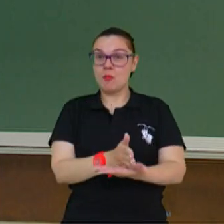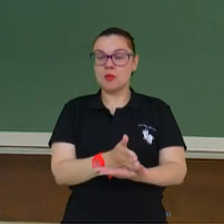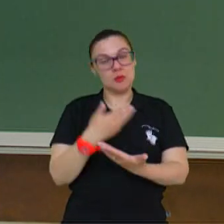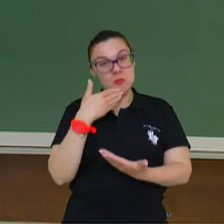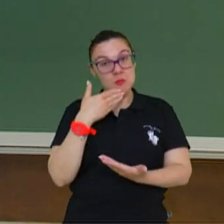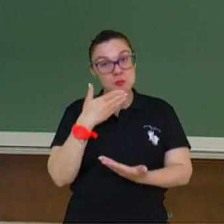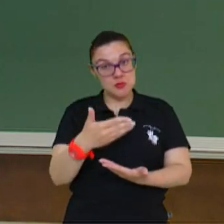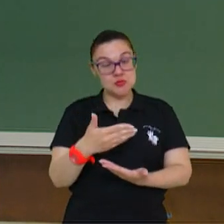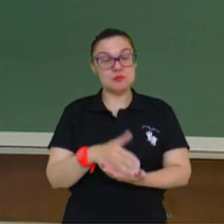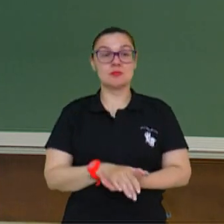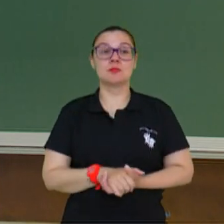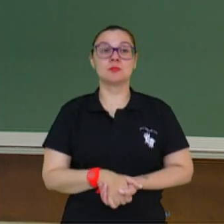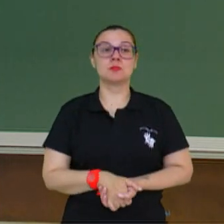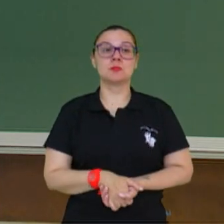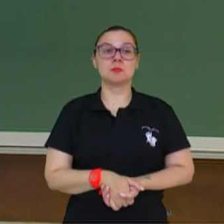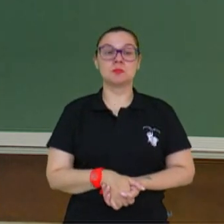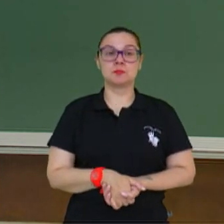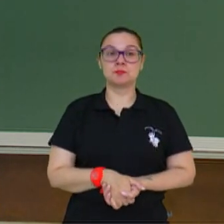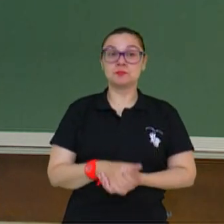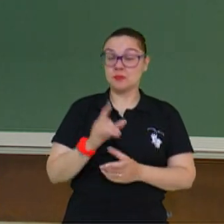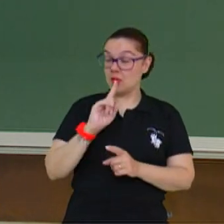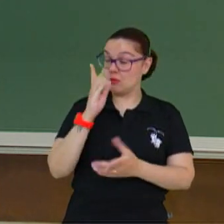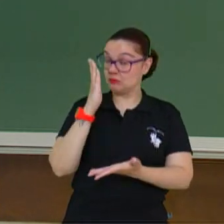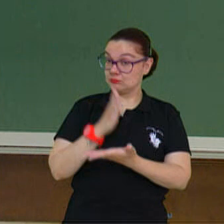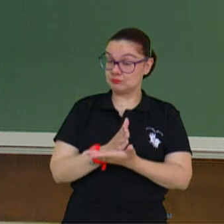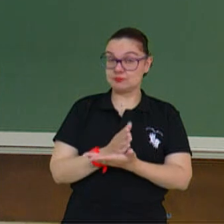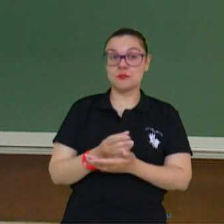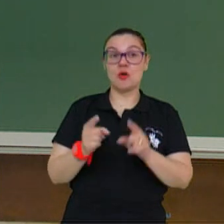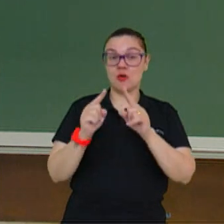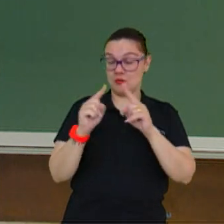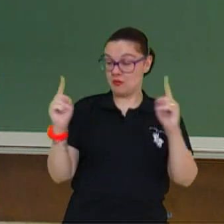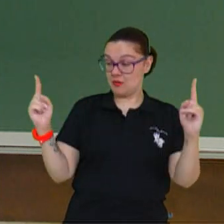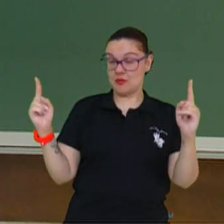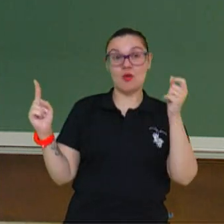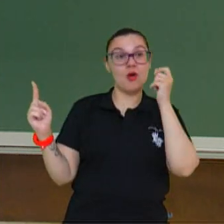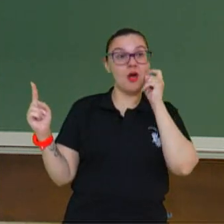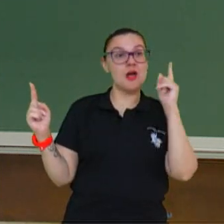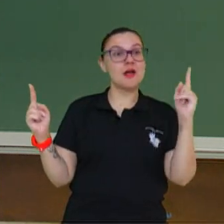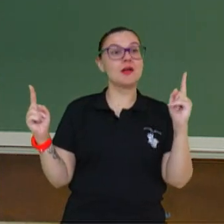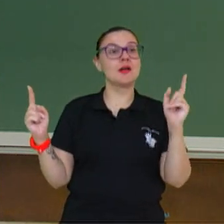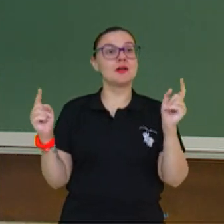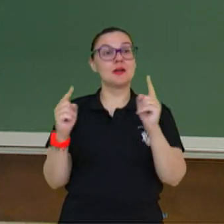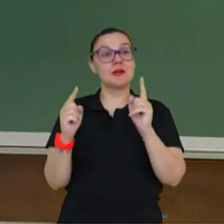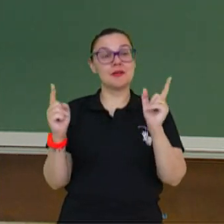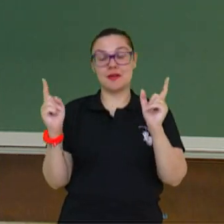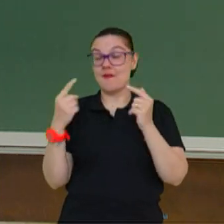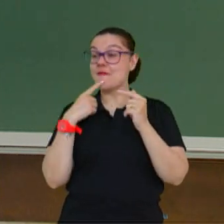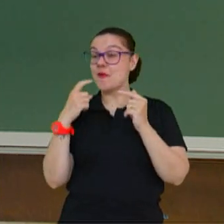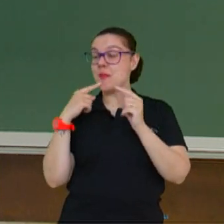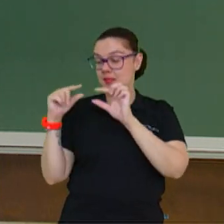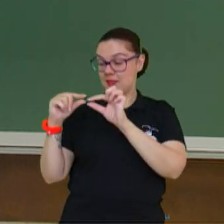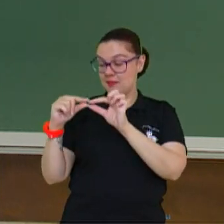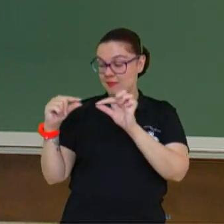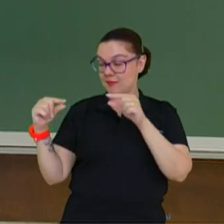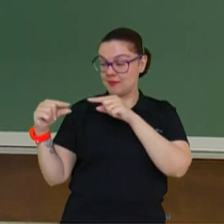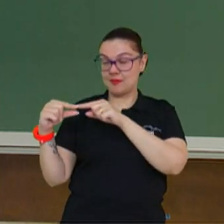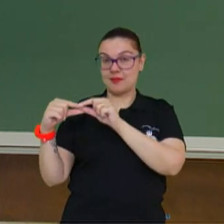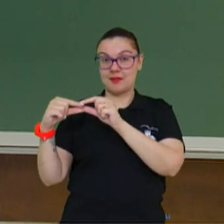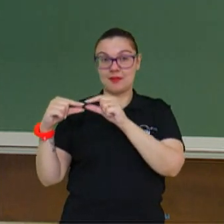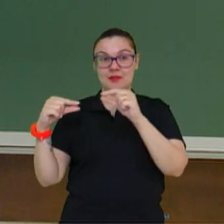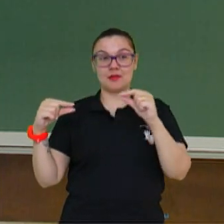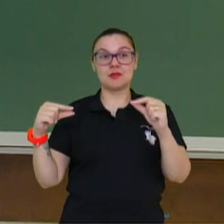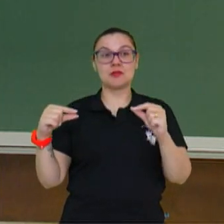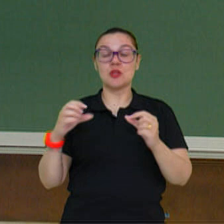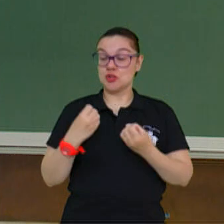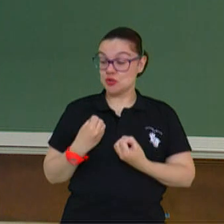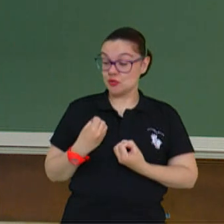pedindo, um pedido também, né? Não interrompa a linha da vida. Temos a caneta azul aqui, ó. A caneta vermelha, certo?